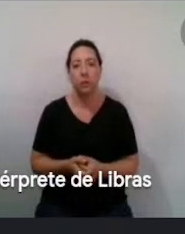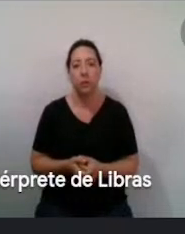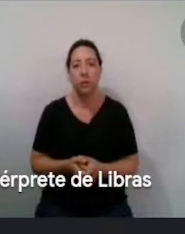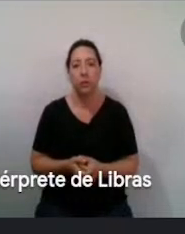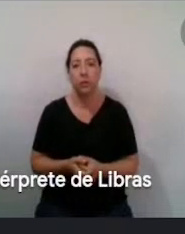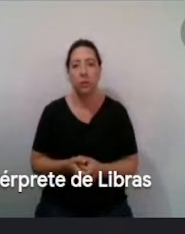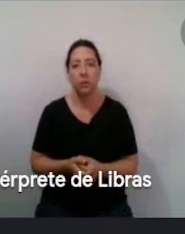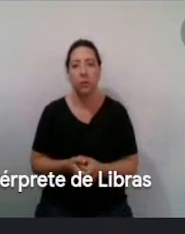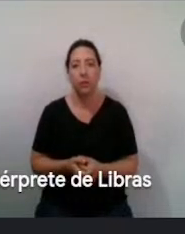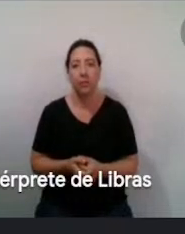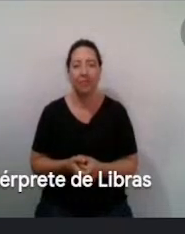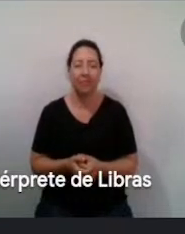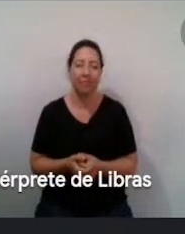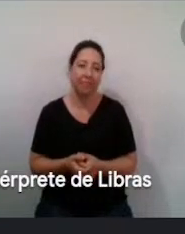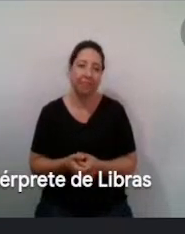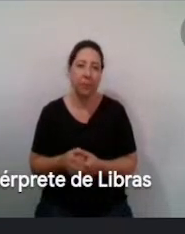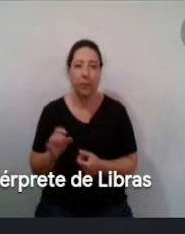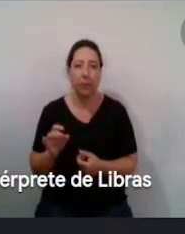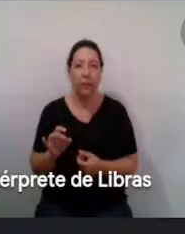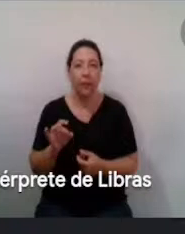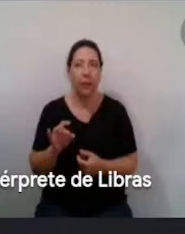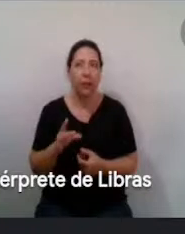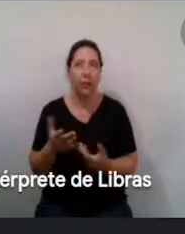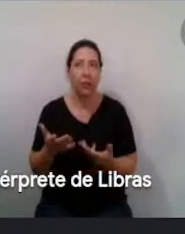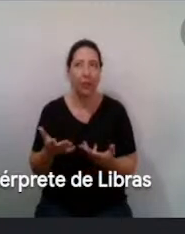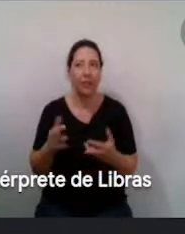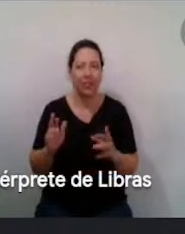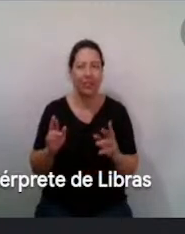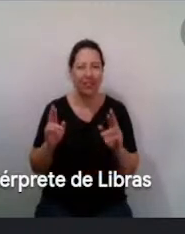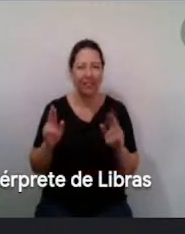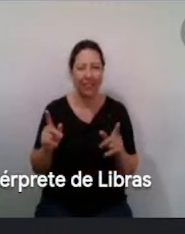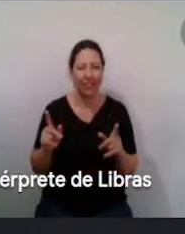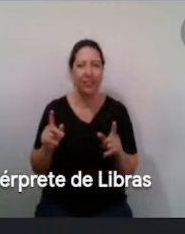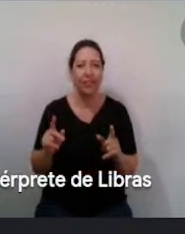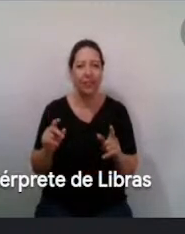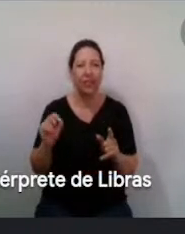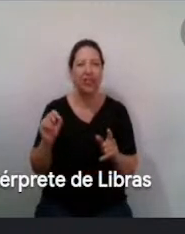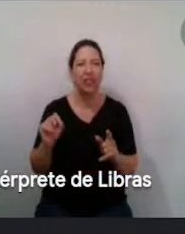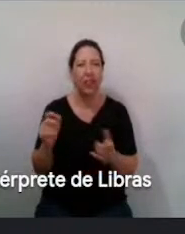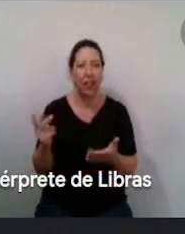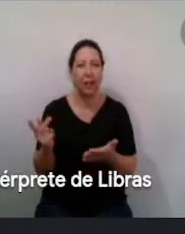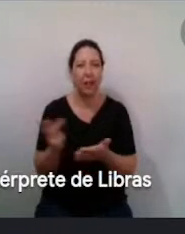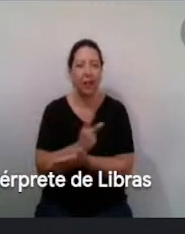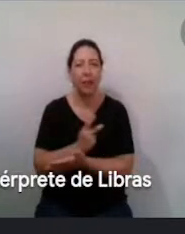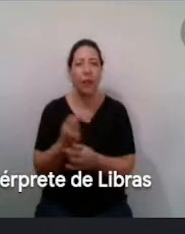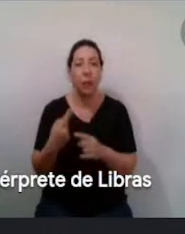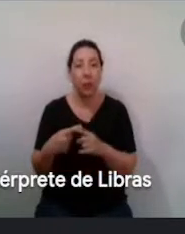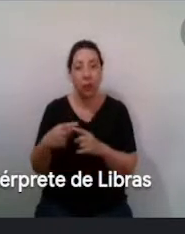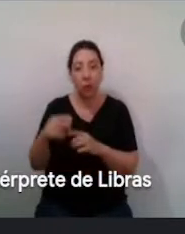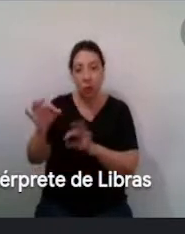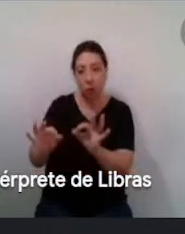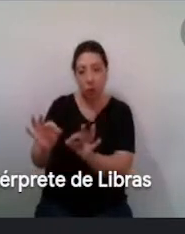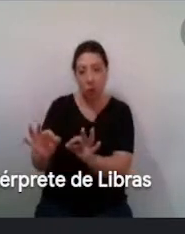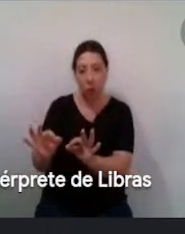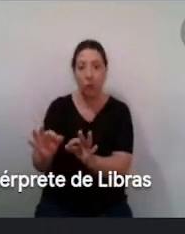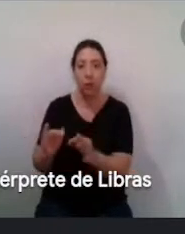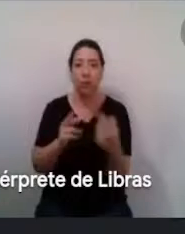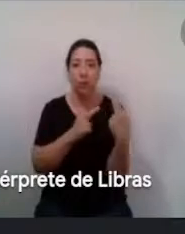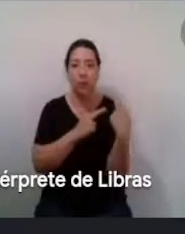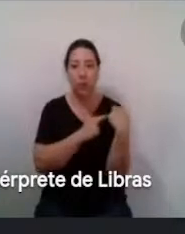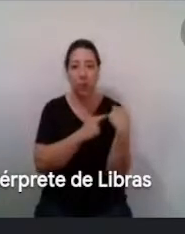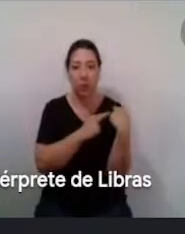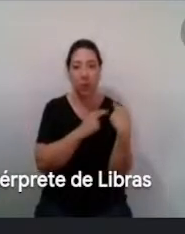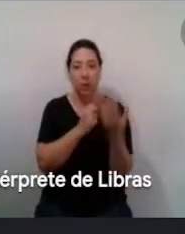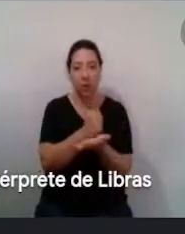Só me causa espécie, né, essa situação, né, porque até o próprio juiz do responsável lá pelo cartório tinha se